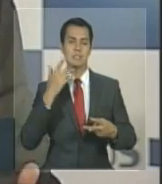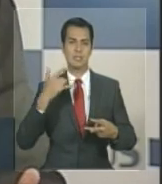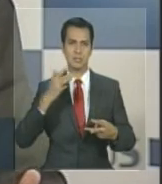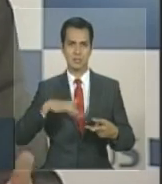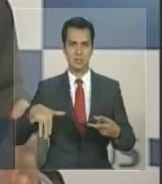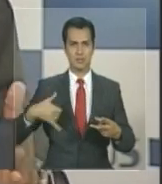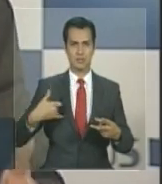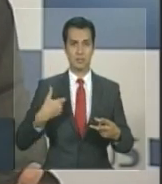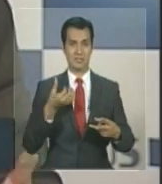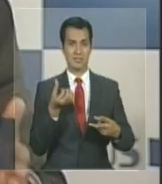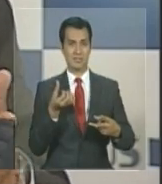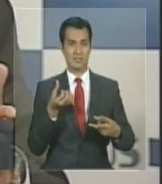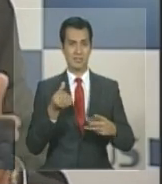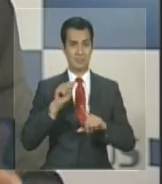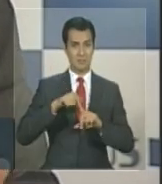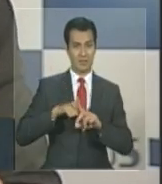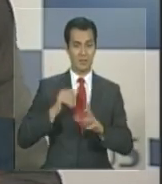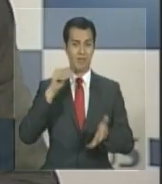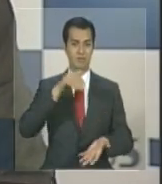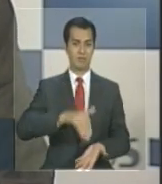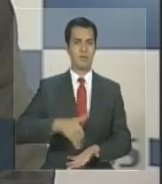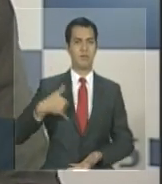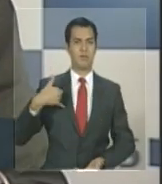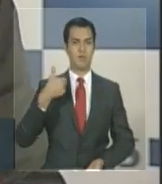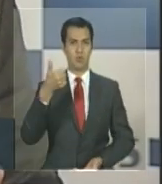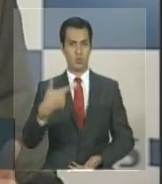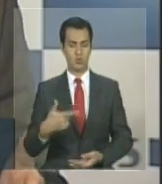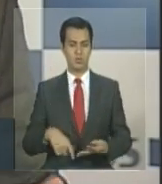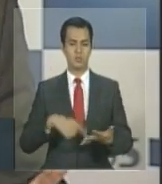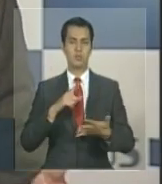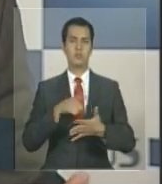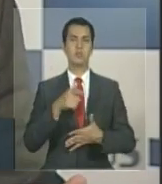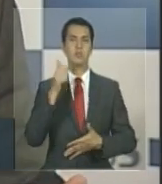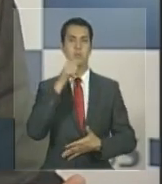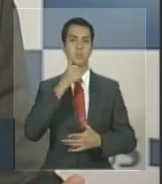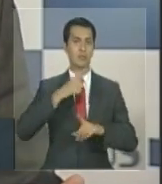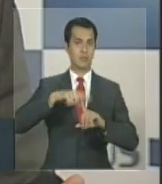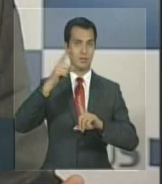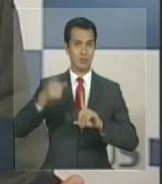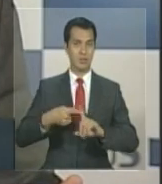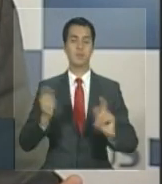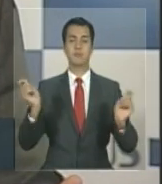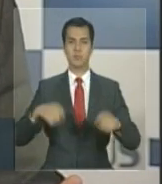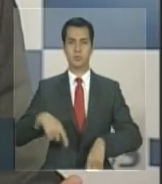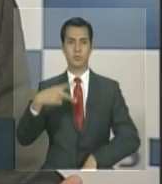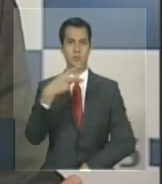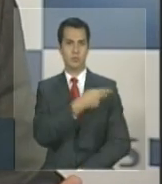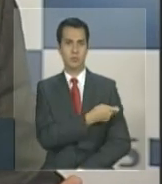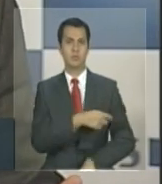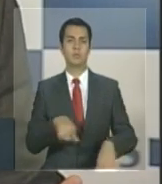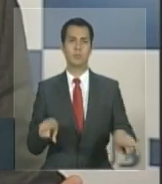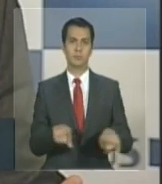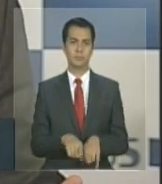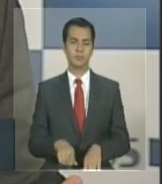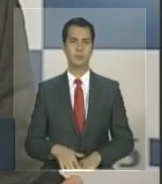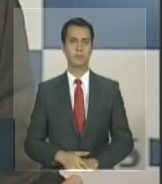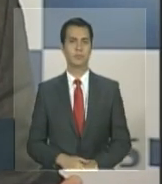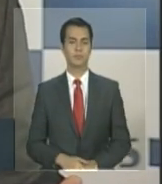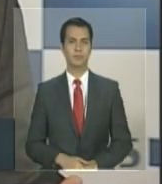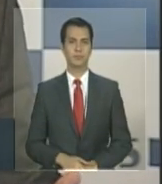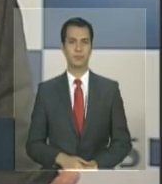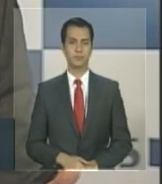as gestantes, não tem momento da gestação, qualquer momento da gestação está indicado utilizar,